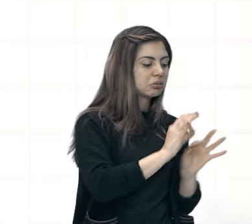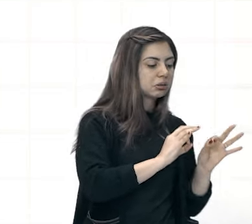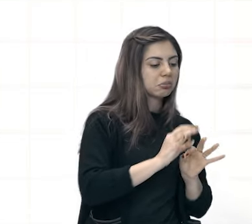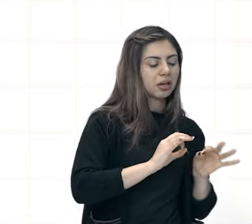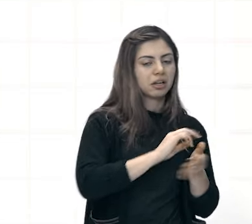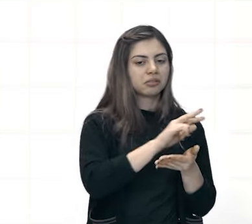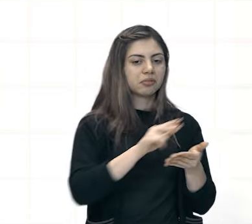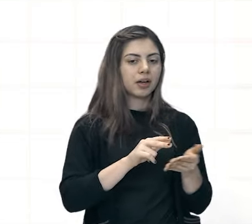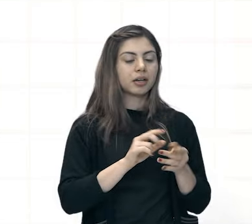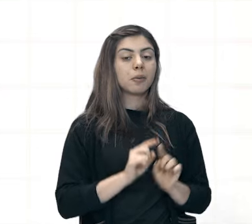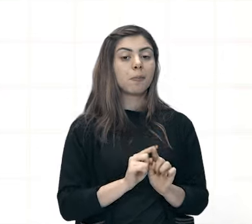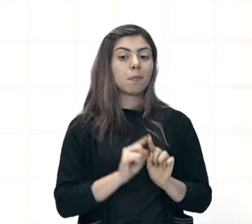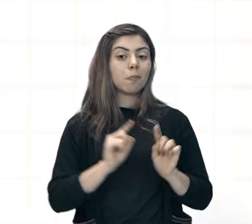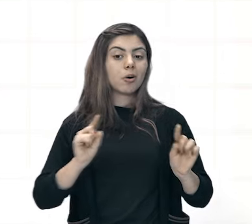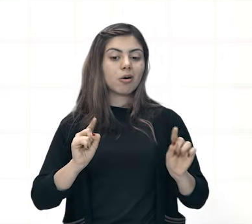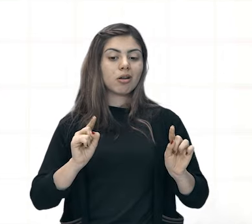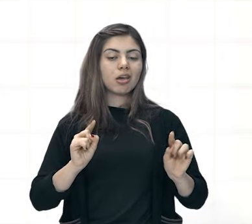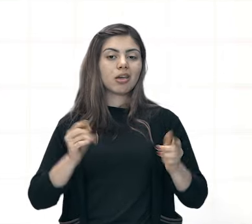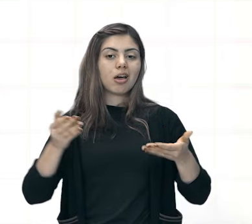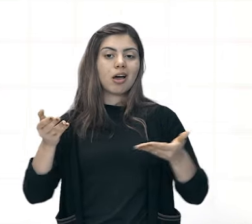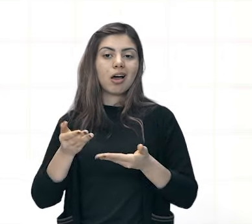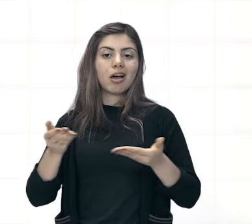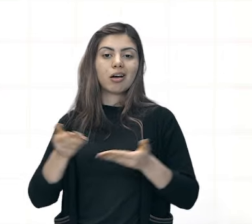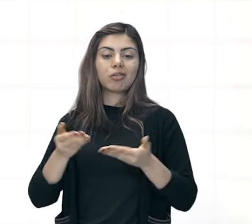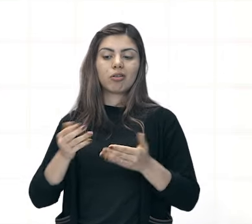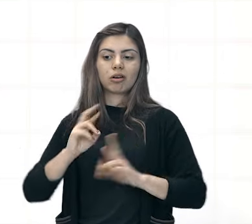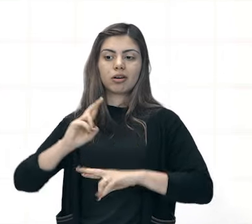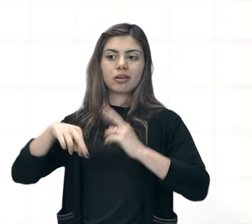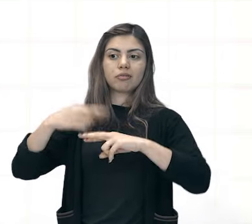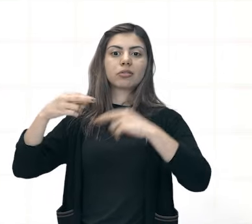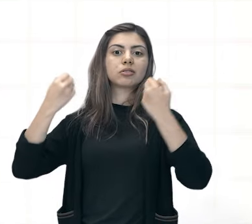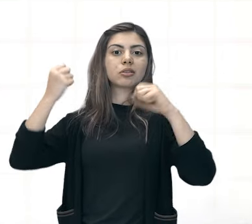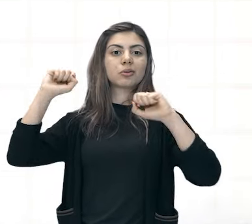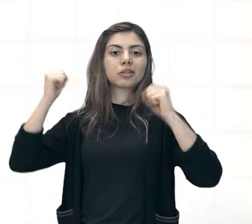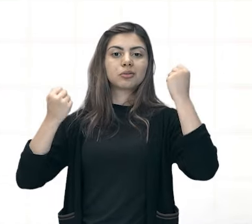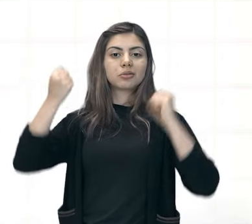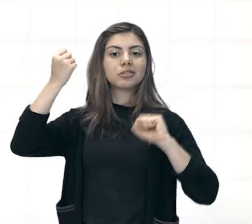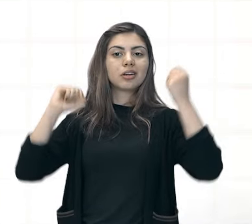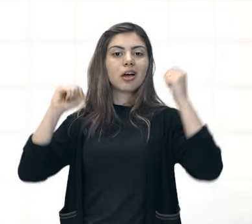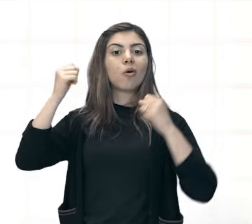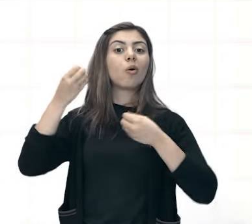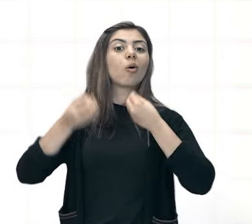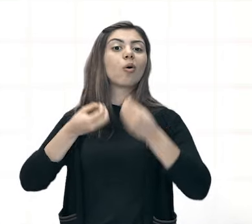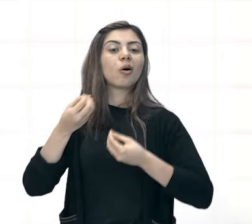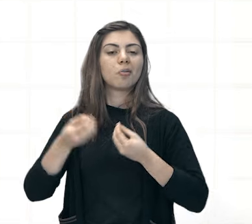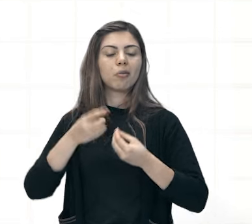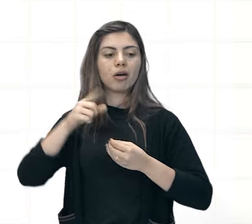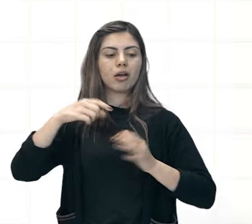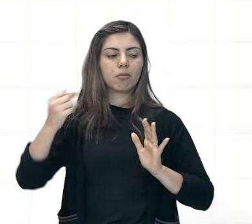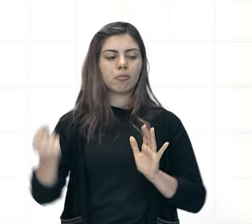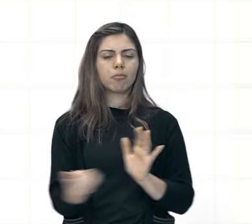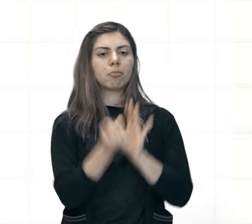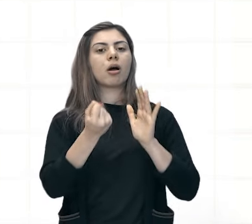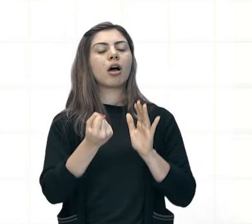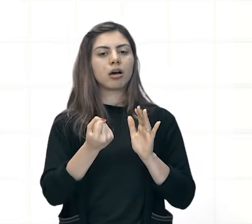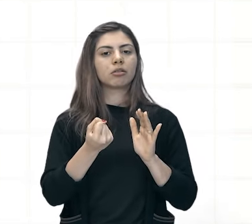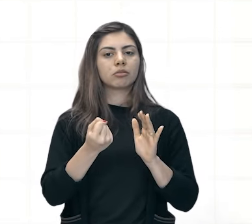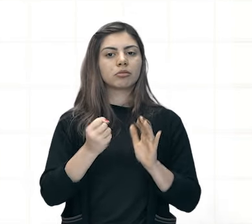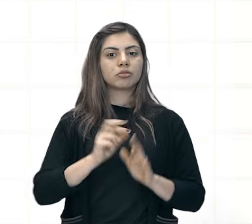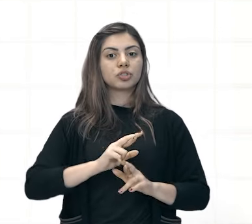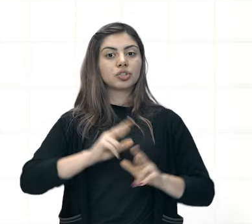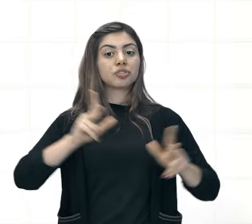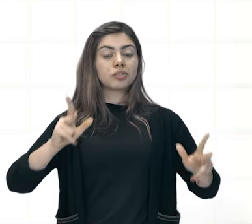oficinas. A partir de agora, com o advento da Revolução Industrial, isso iria mudar drasticamente.